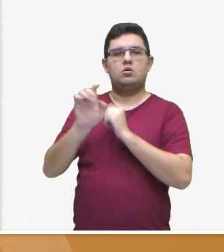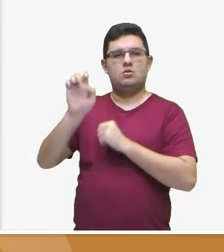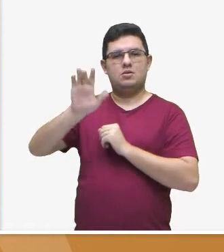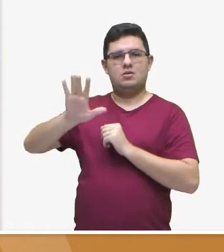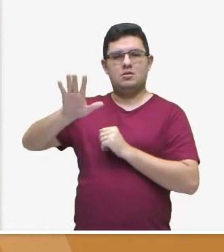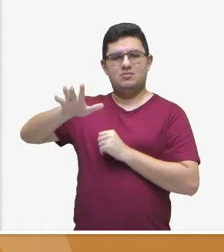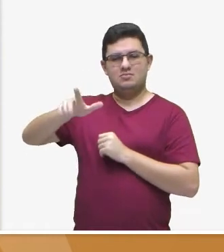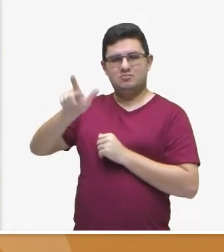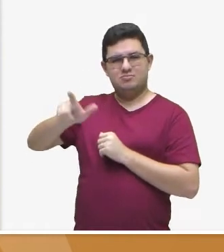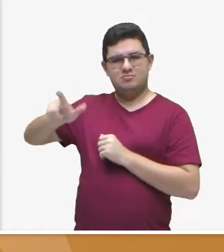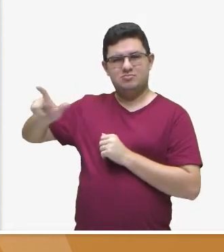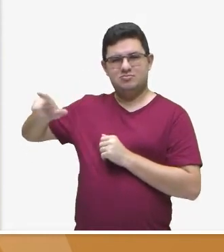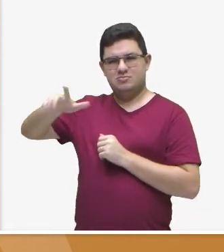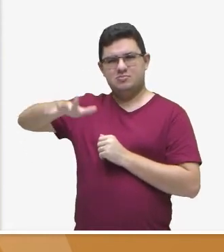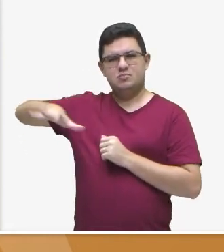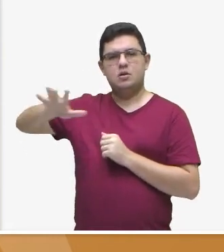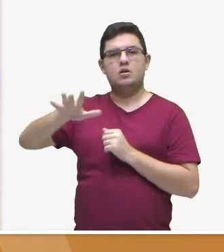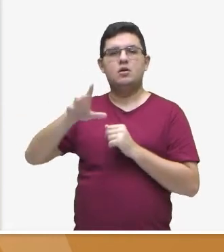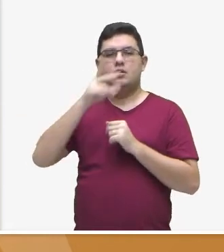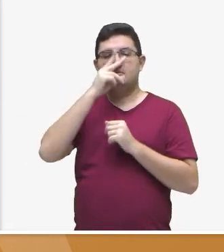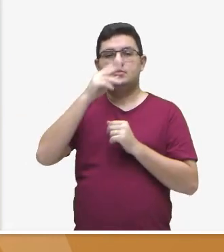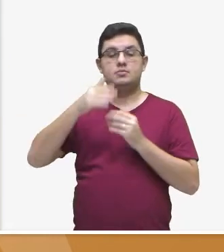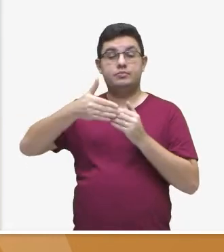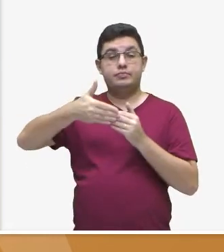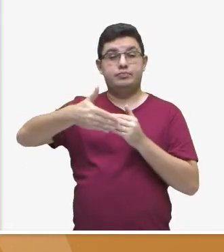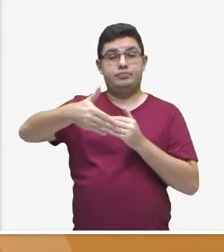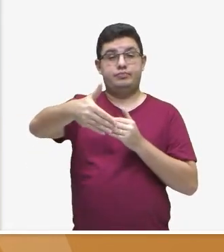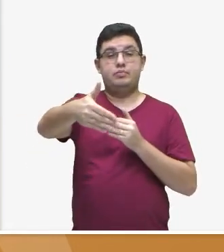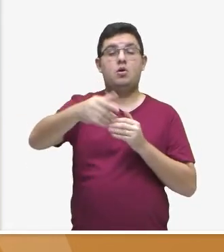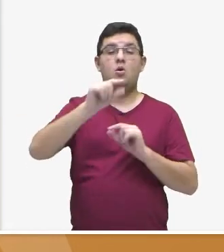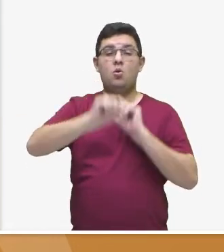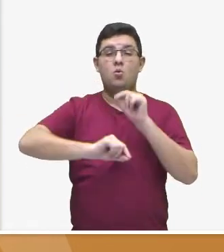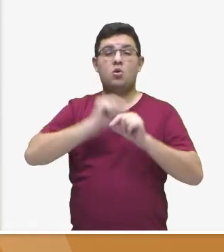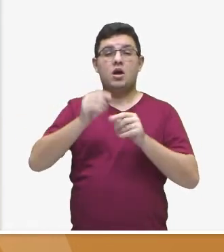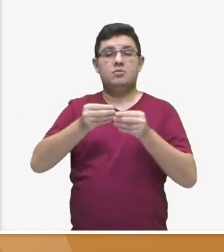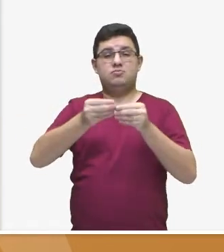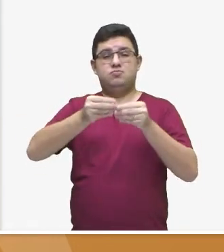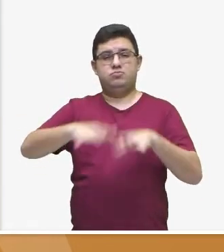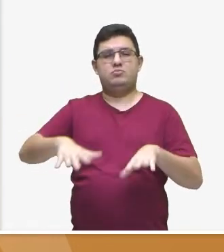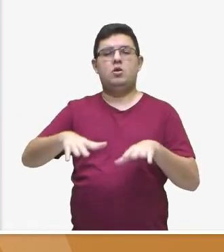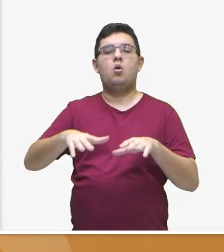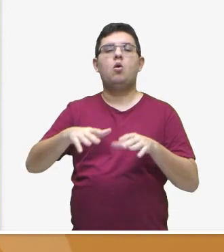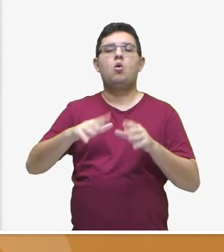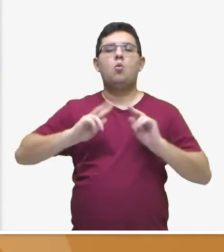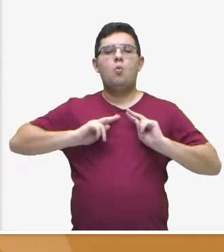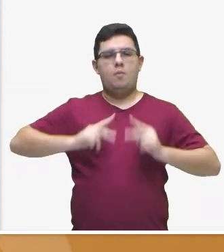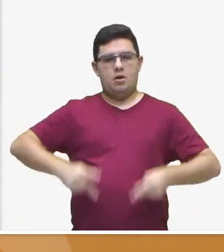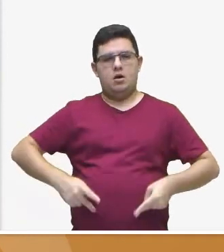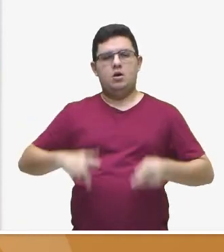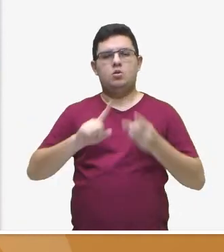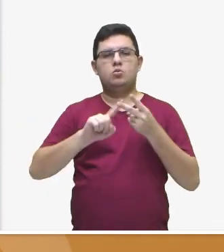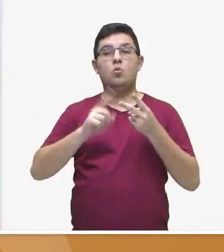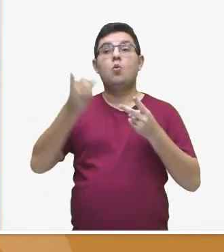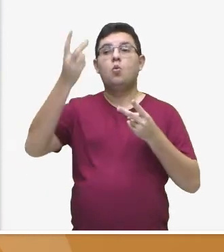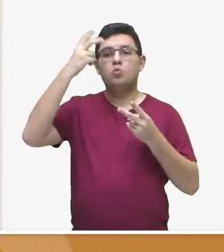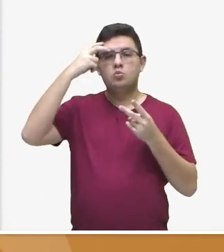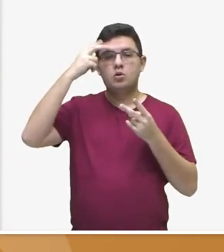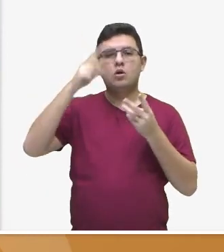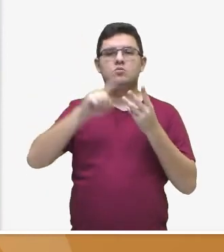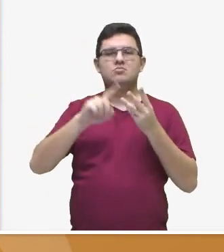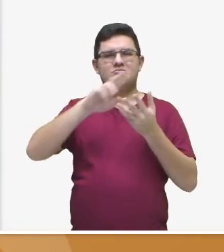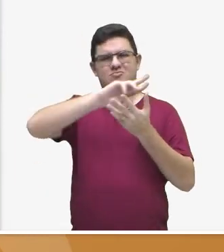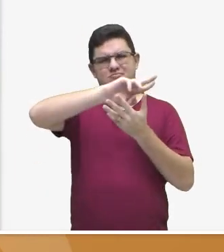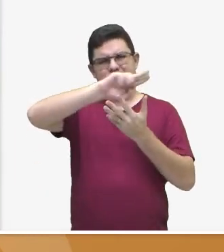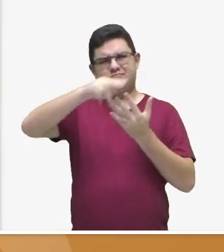Um desastre humanitário, um desastre cultural, né? E um desastre em todos os